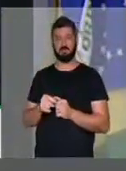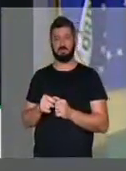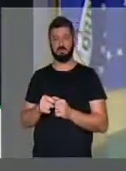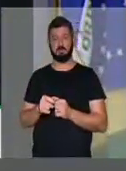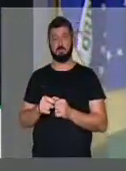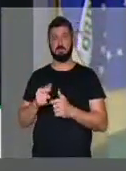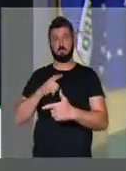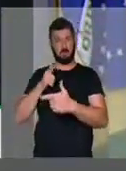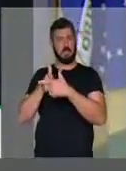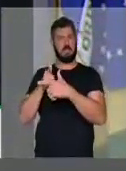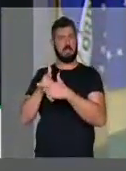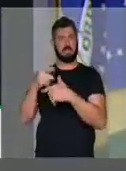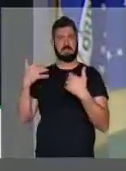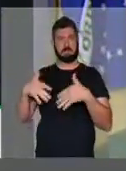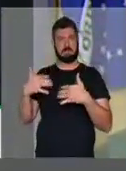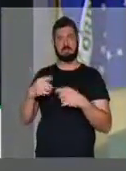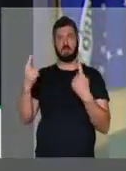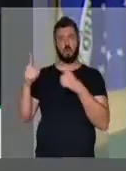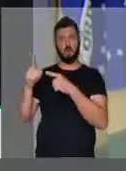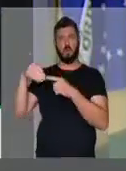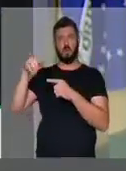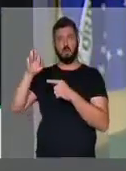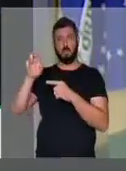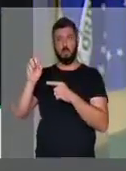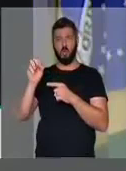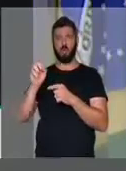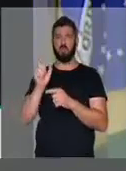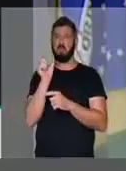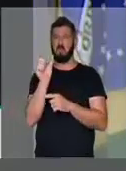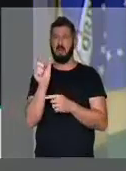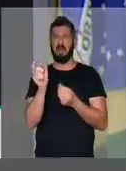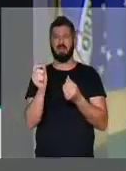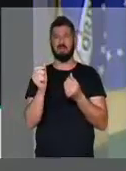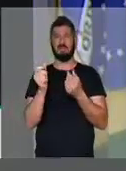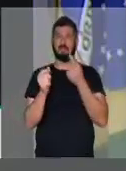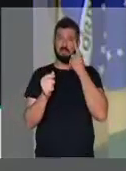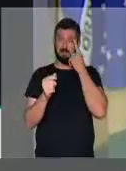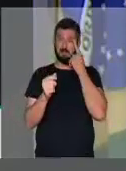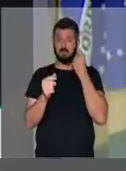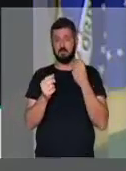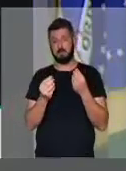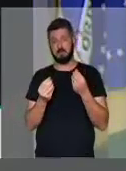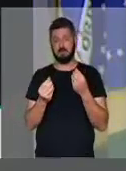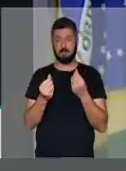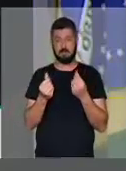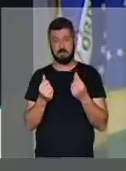acerba as críticas ao juiz Sérgio Moro com palavras até